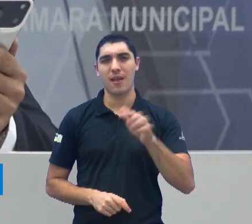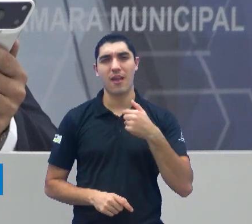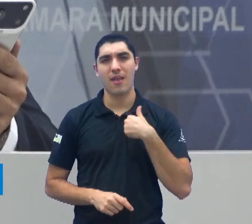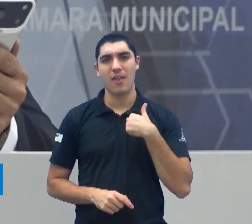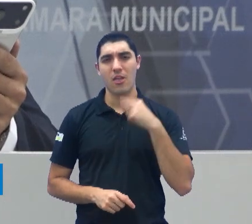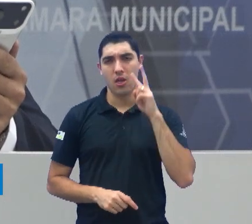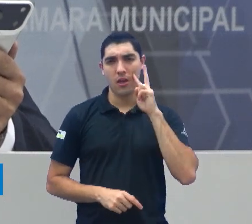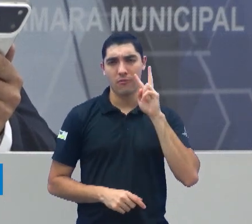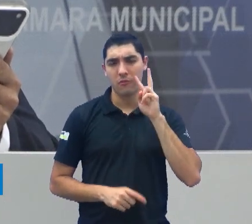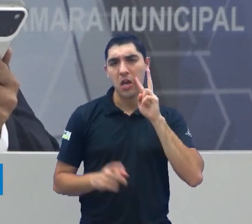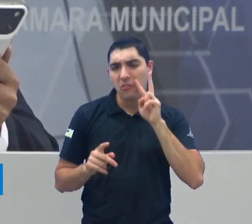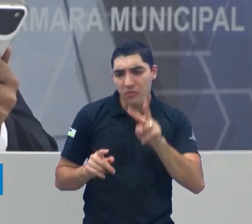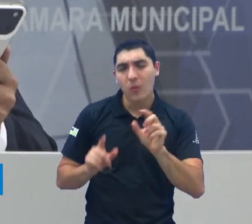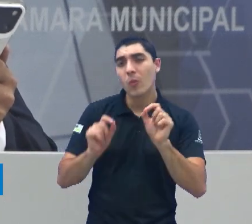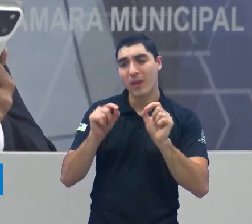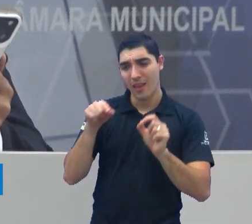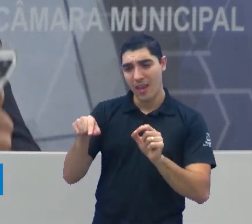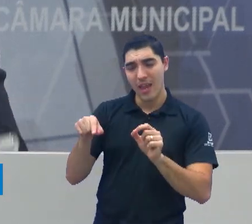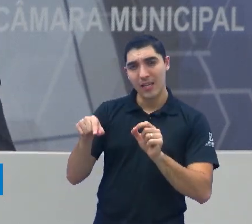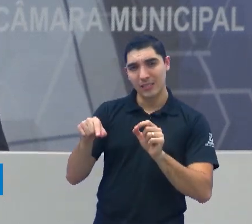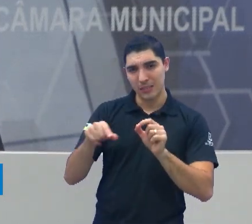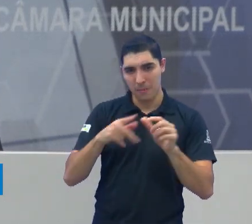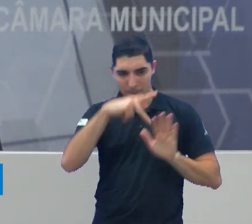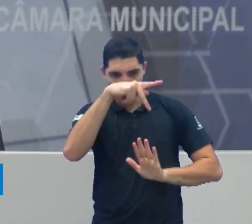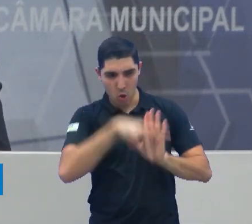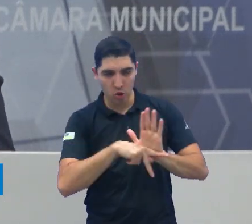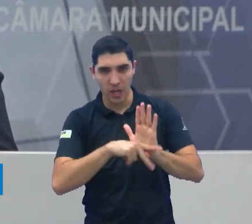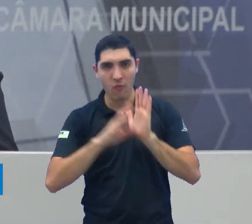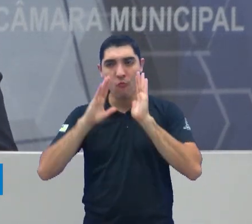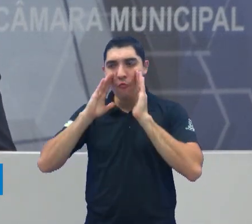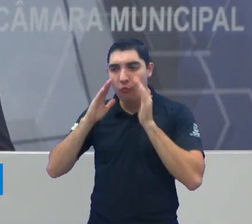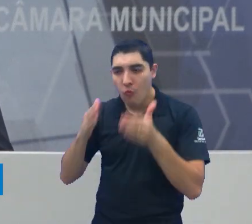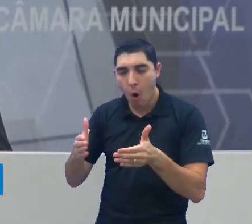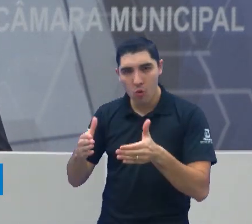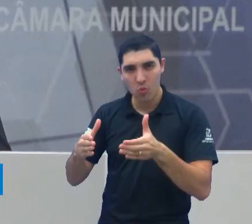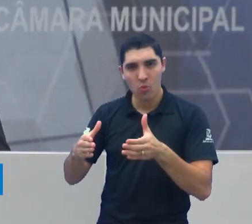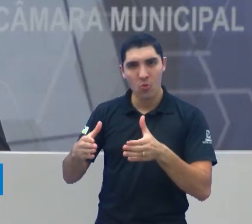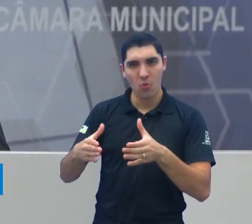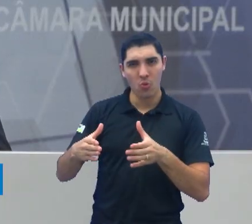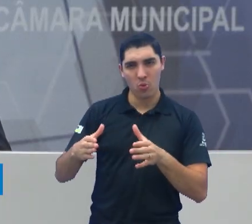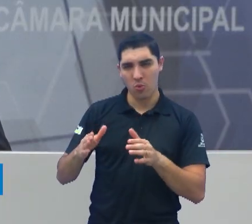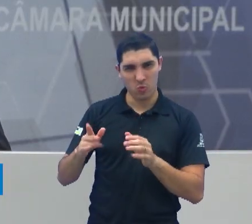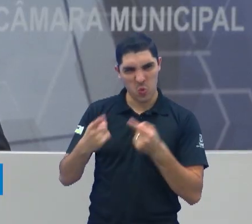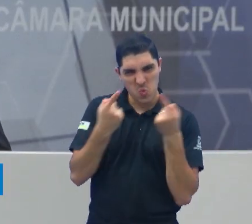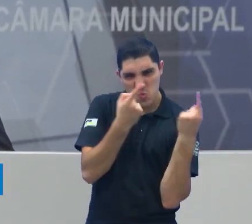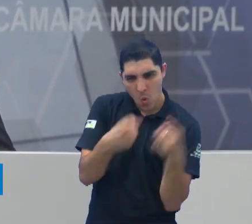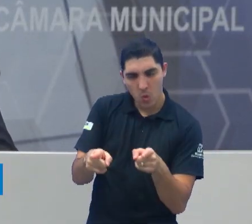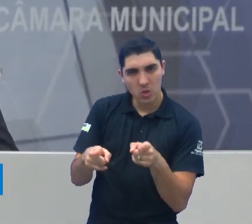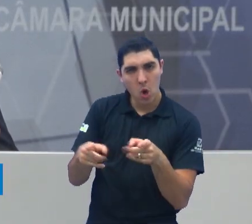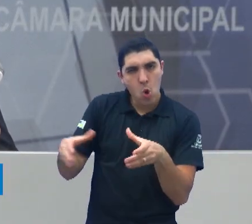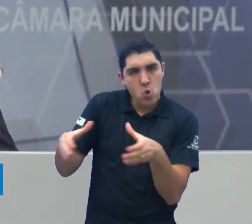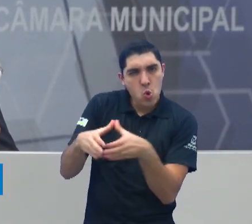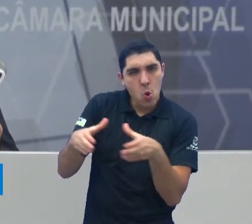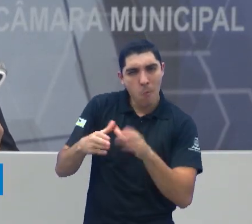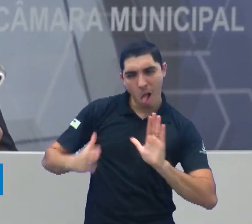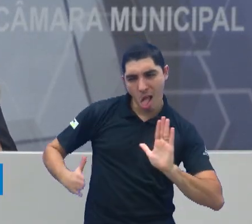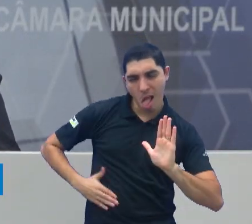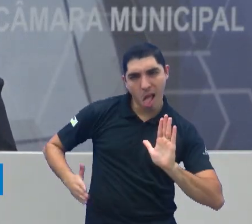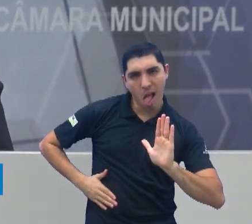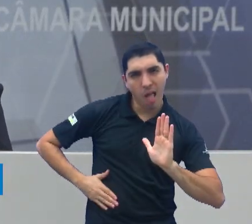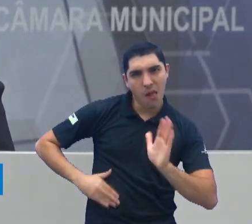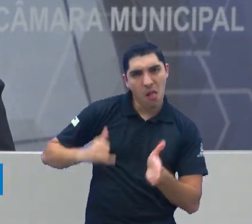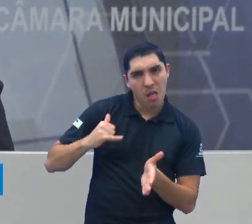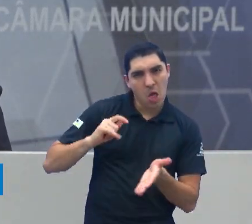programa contra o crime organizado para fortalecer o sistema prisional. E aí nós temos o Tribunal Superior